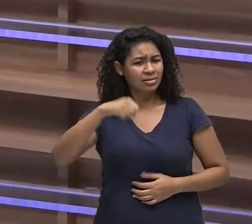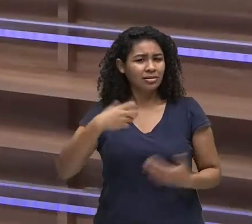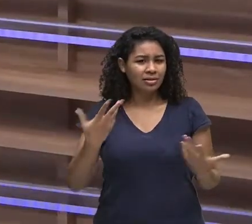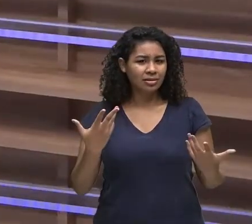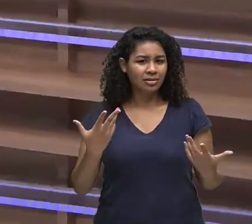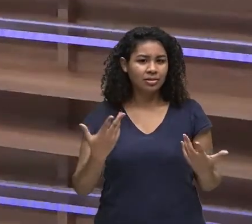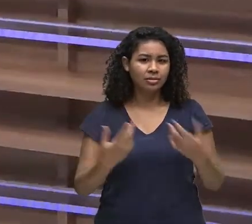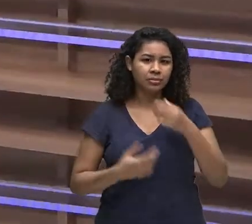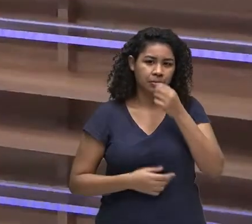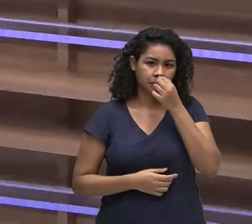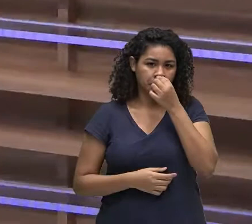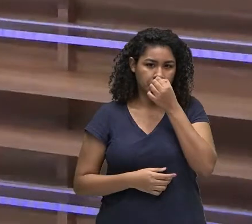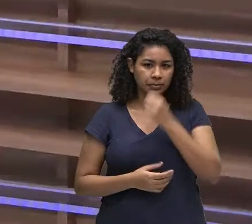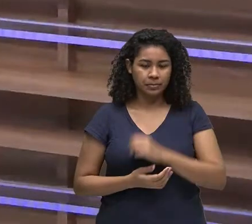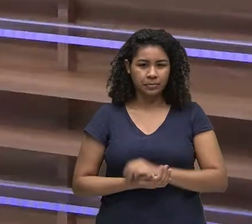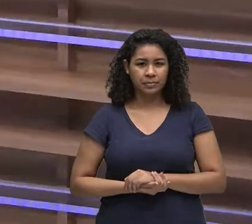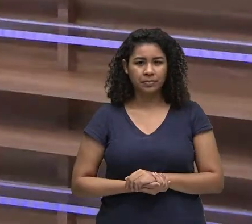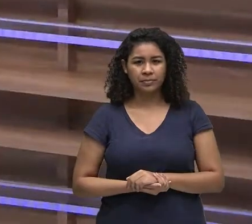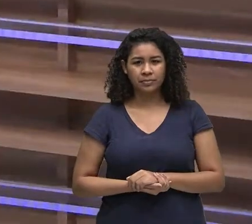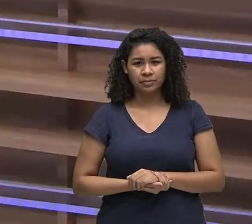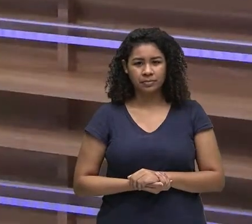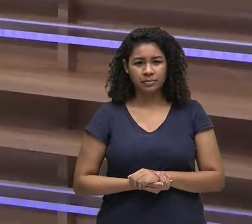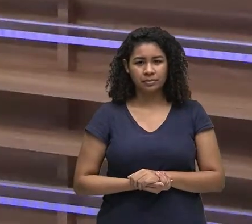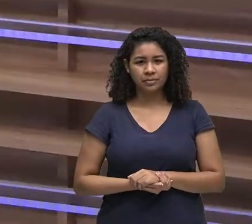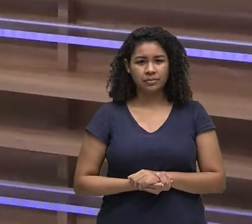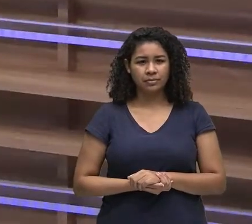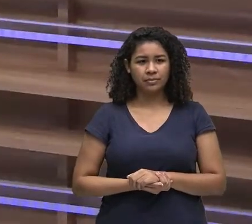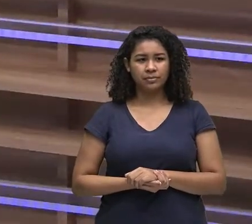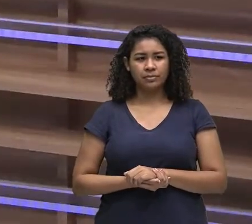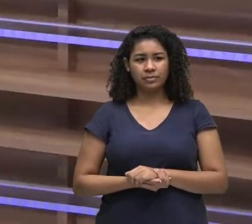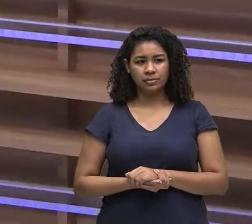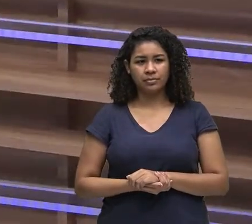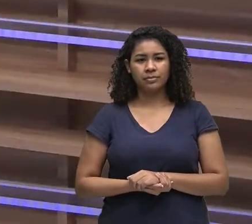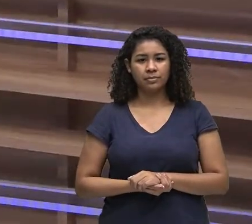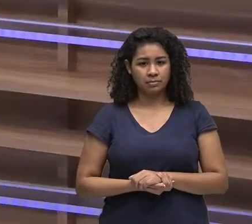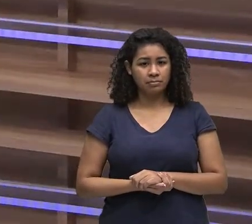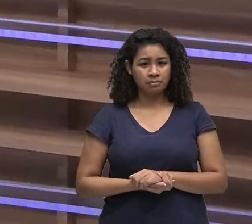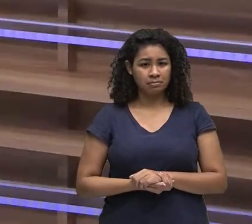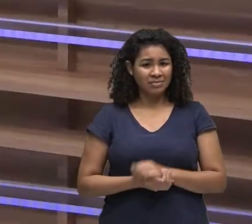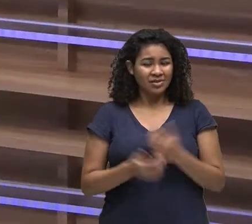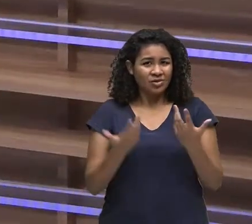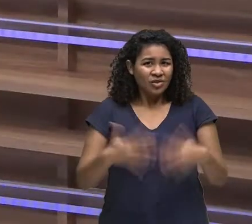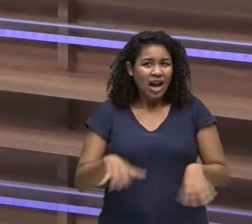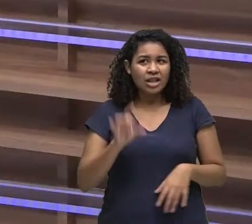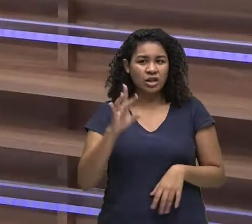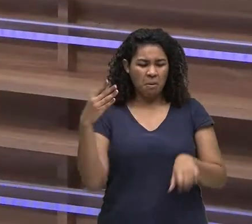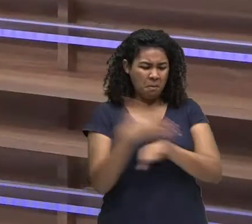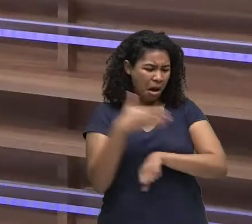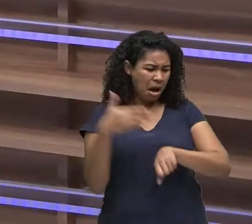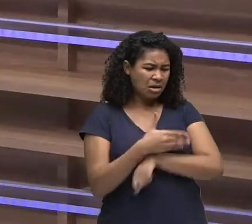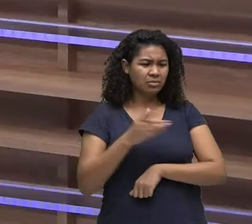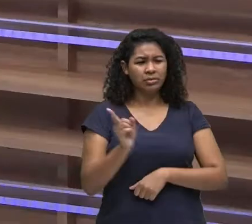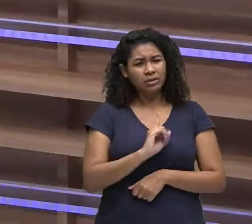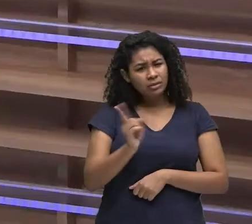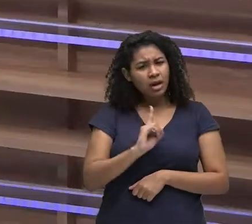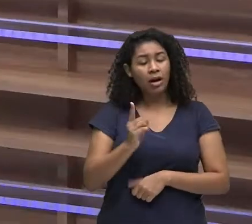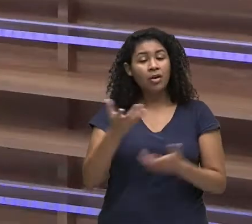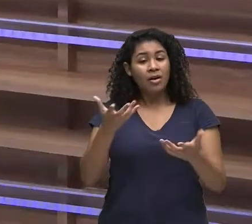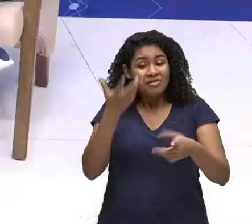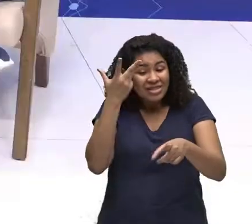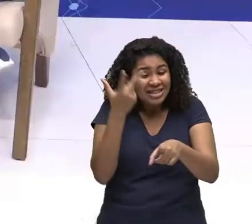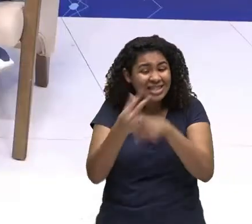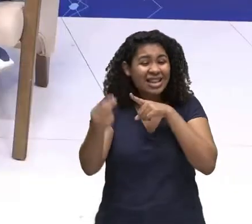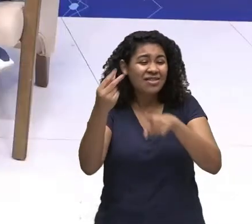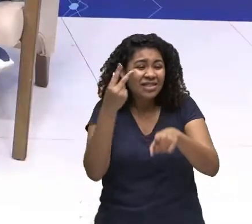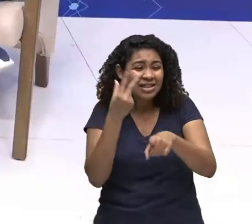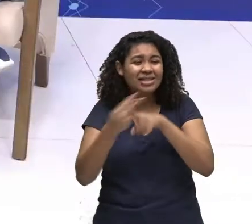cumprir tabela, só para ser mais um time ali no evento, mas vencer acima de tudo, acho que já é uma ideia que